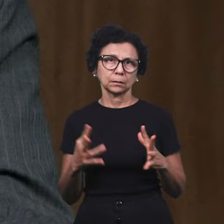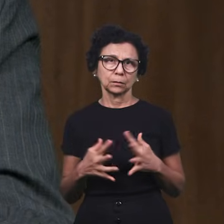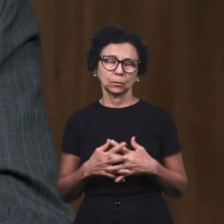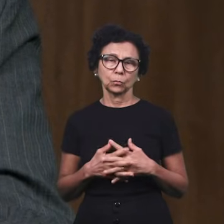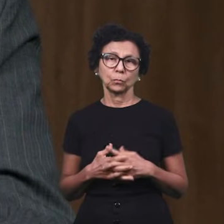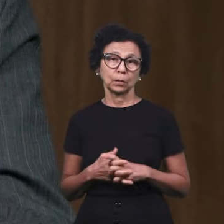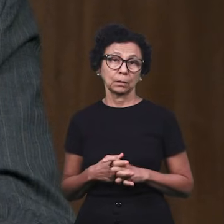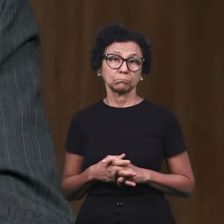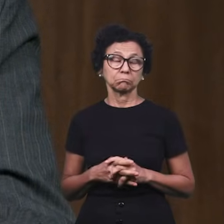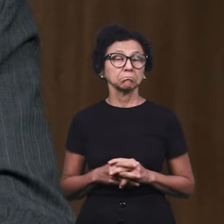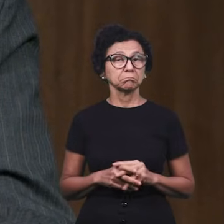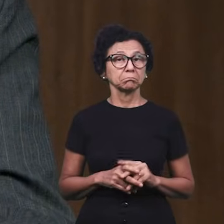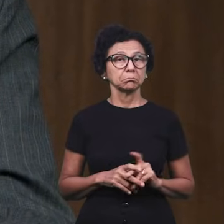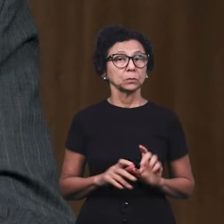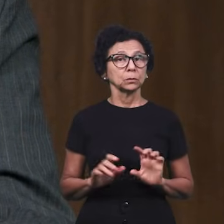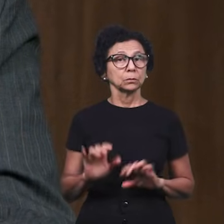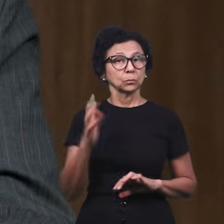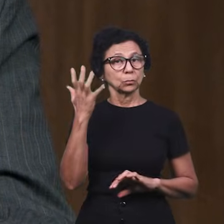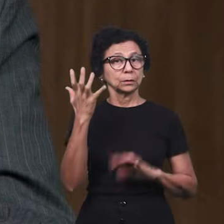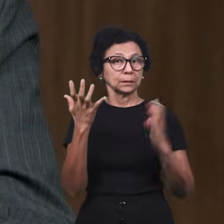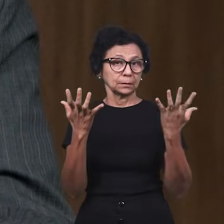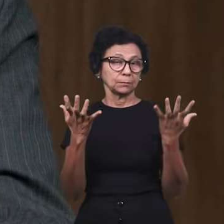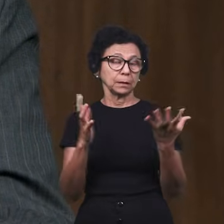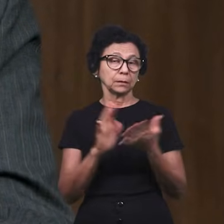a queda de Constantinopla marcou